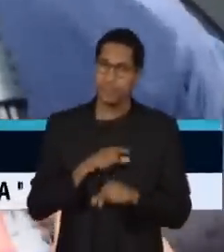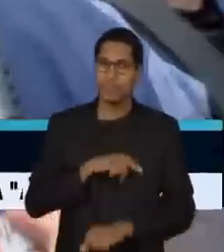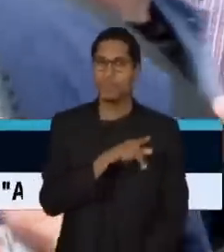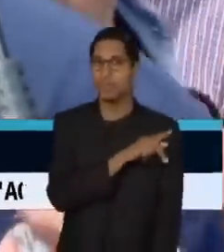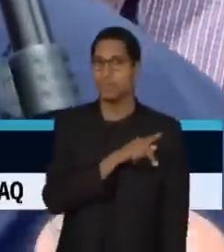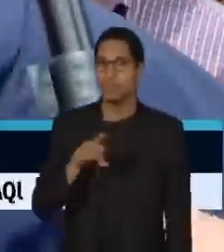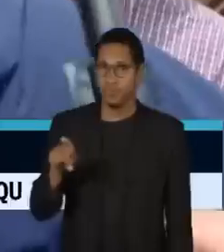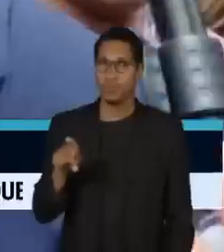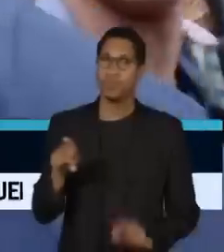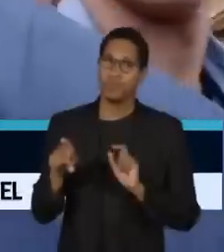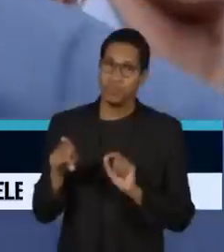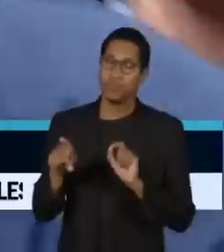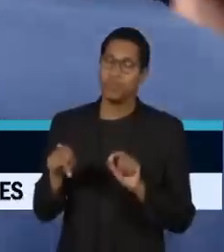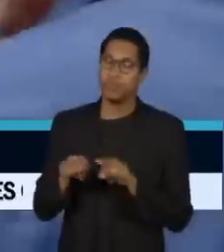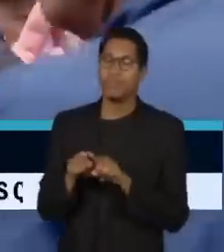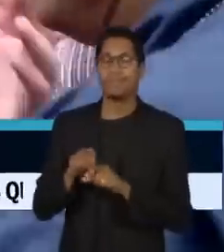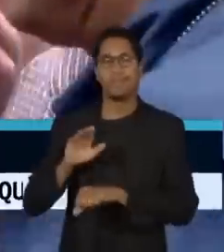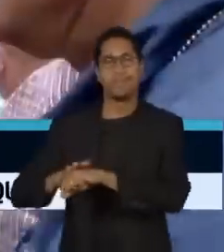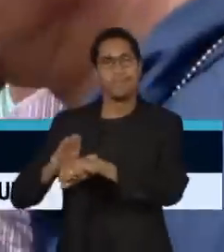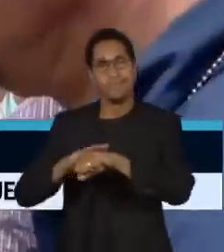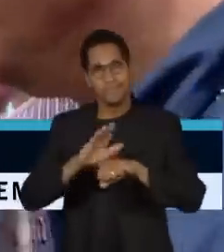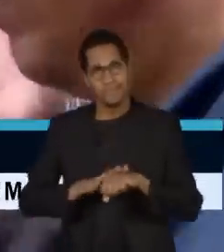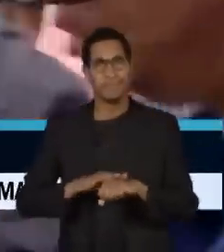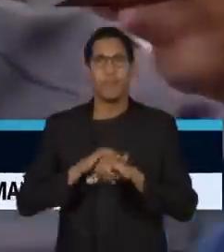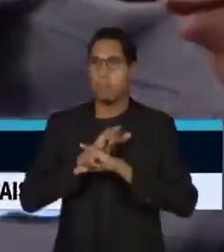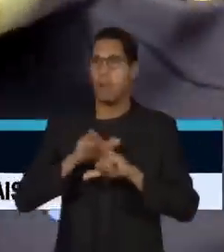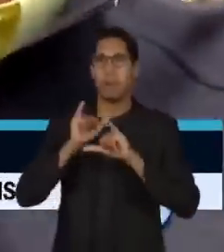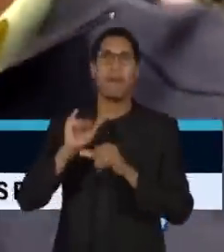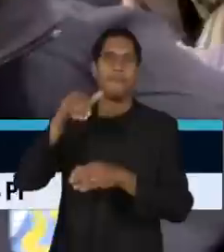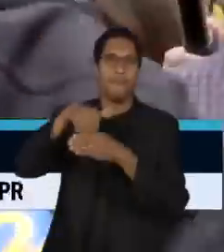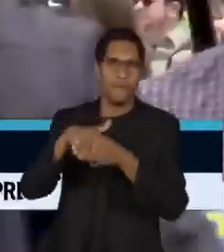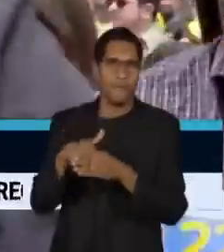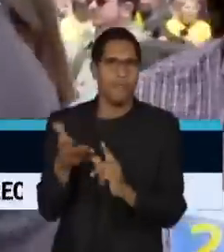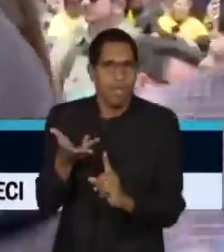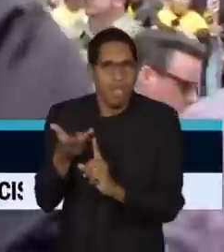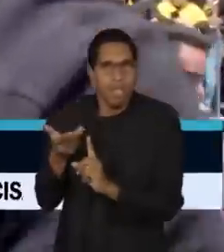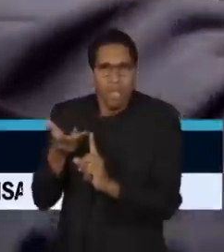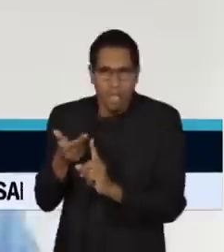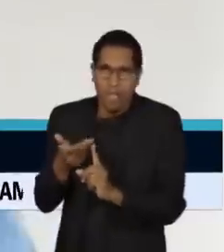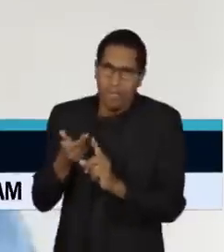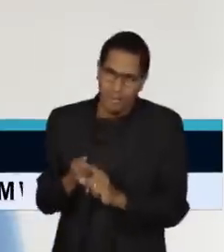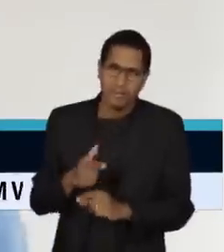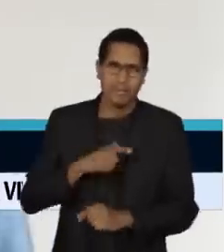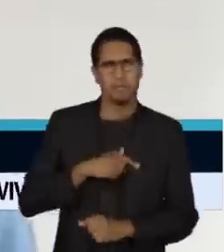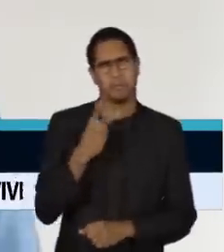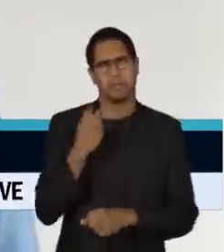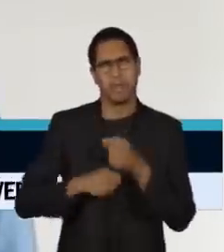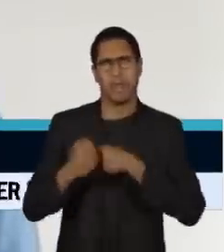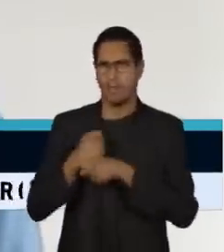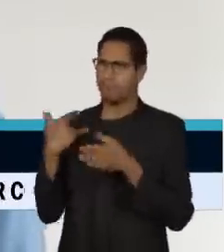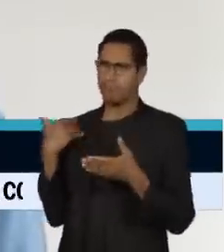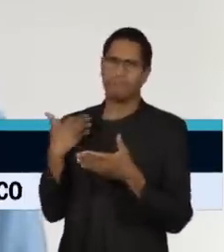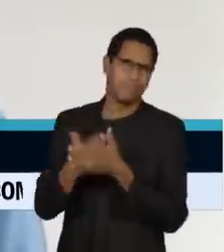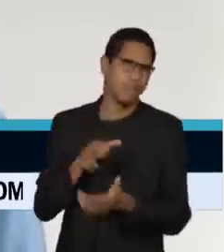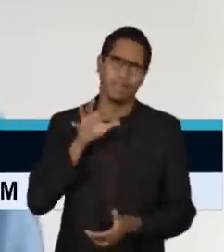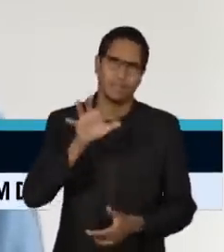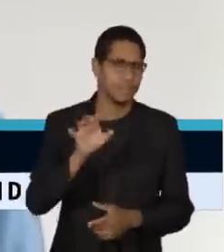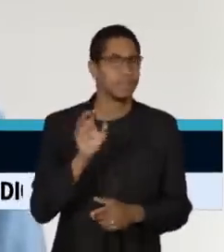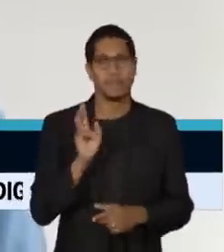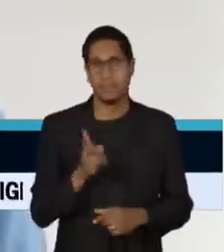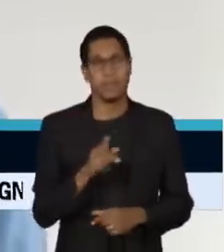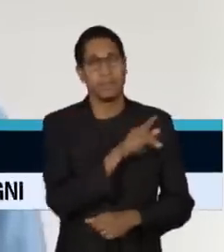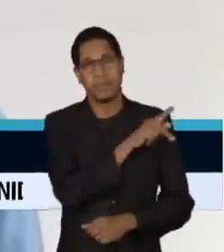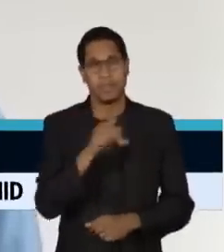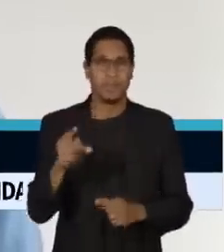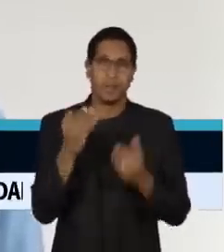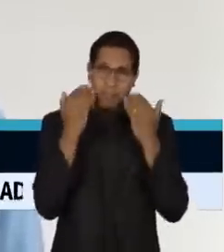presidente, consistiam em atos de campanha. Isso não só no tempo eleitoral, isso desde mais de 2 anos aí. Basicamente, o presidente se